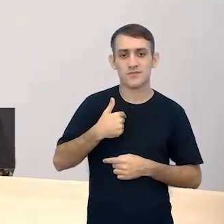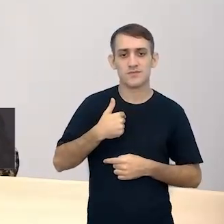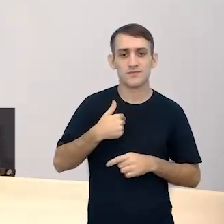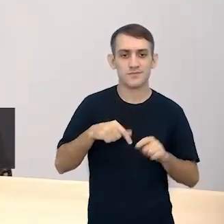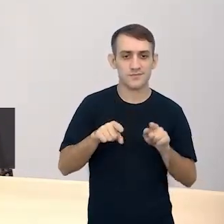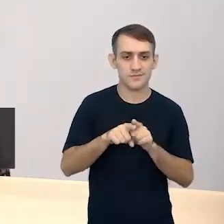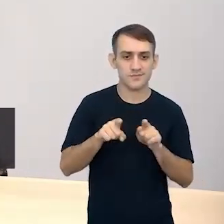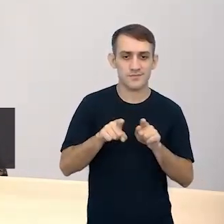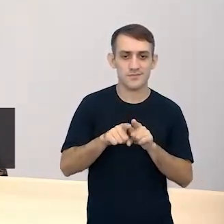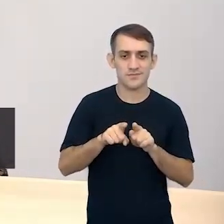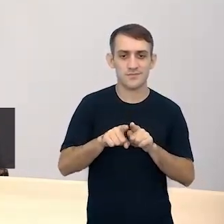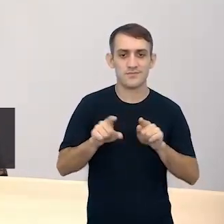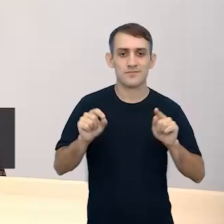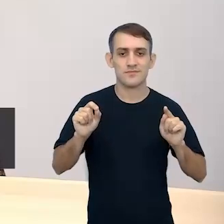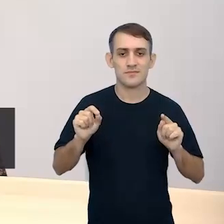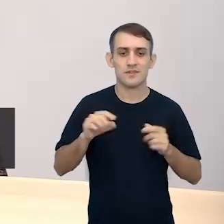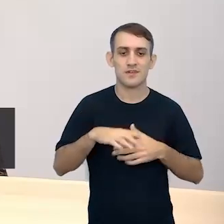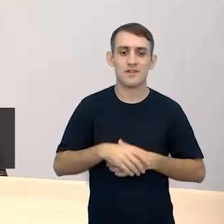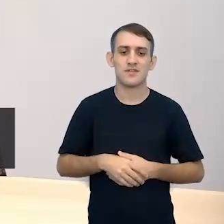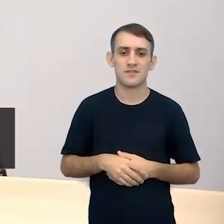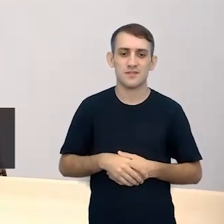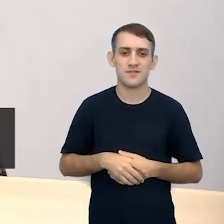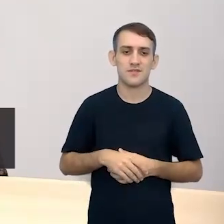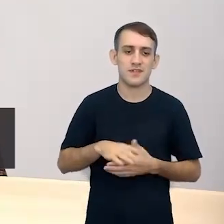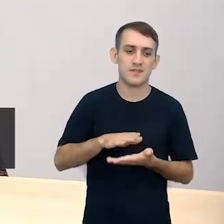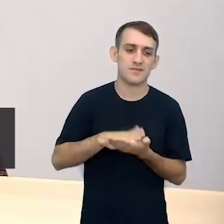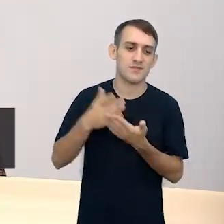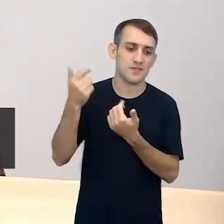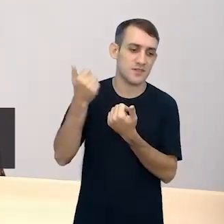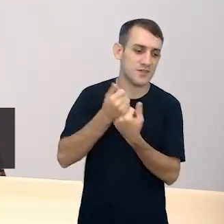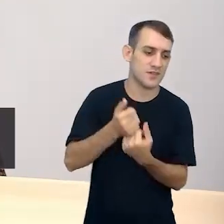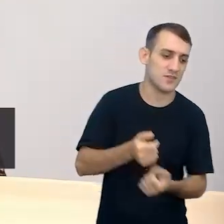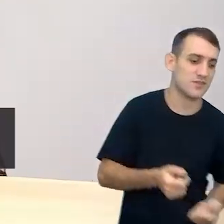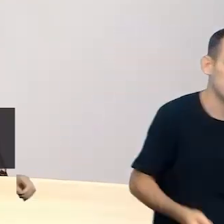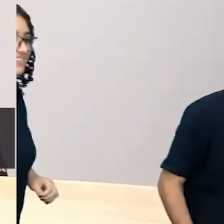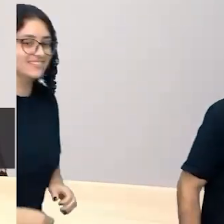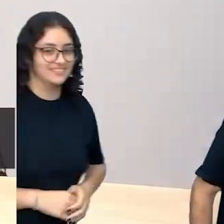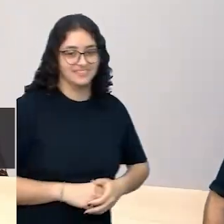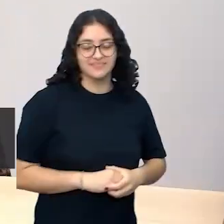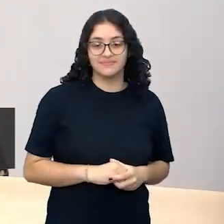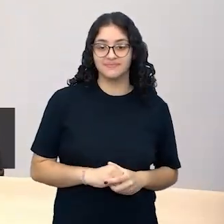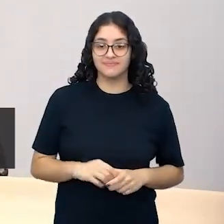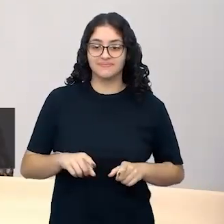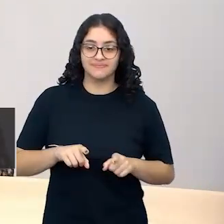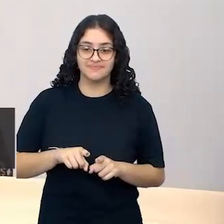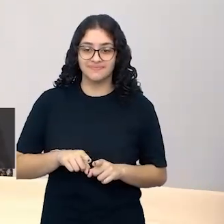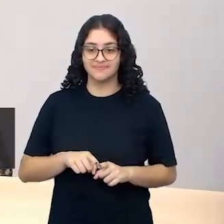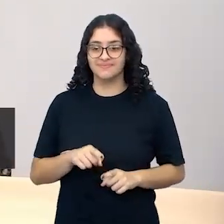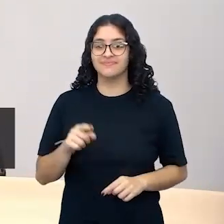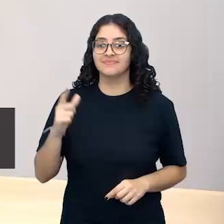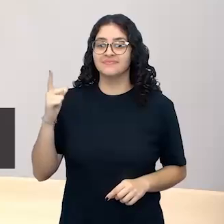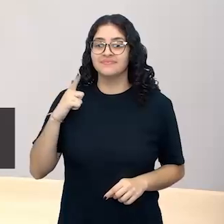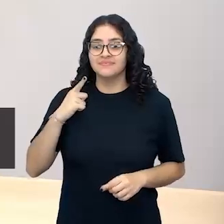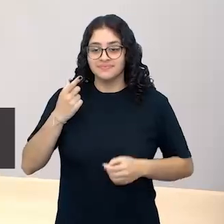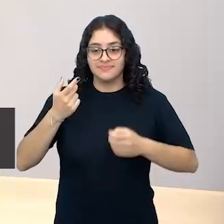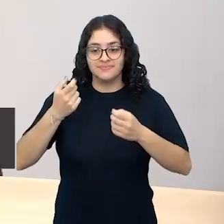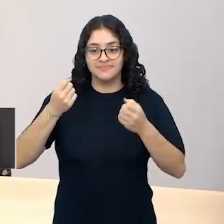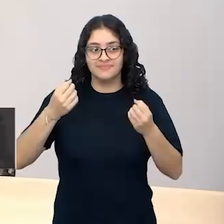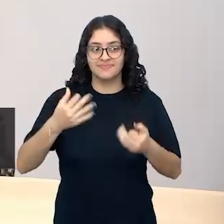também, como um falou assim que adora a trajetória de vida dela, eu também. Então fui ler muito sobre